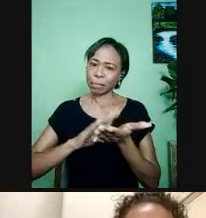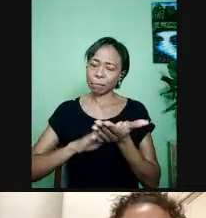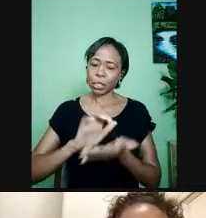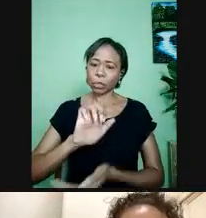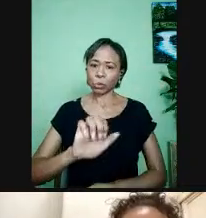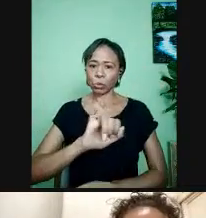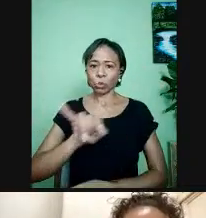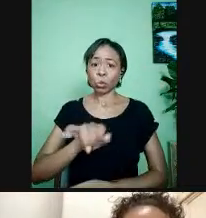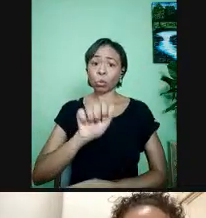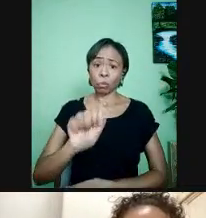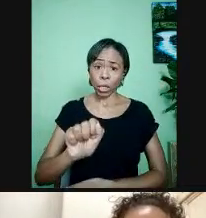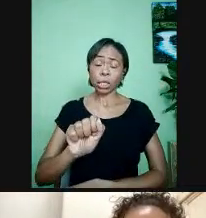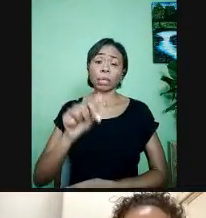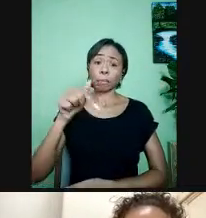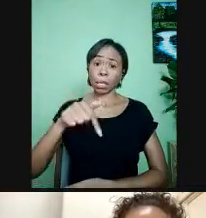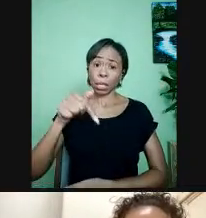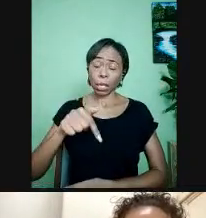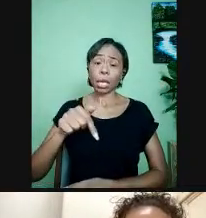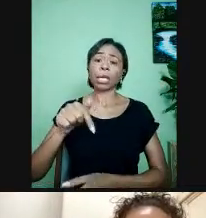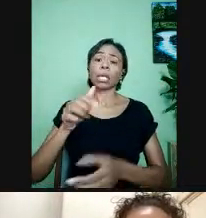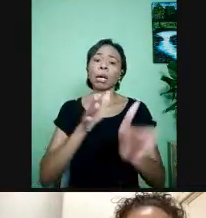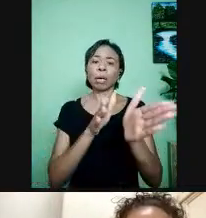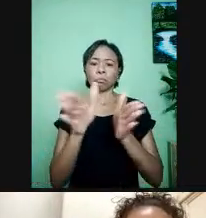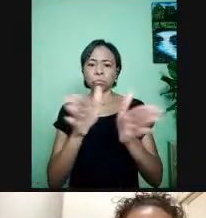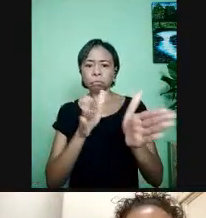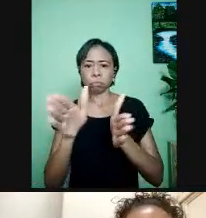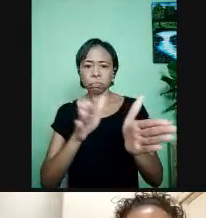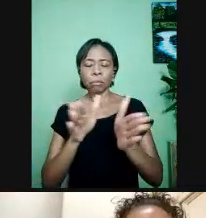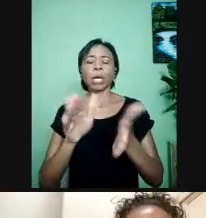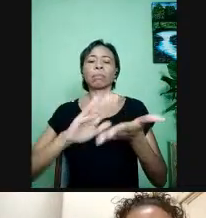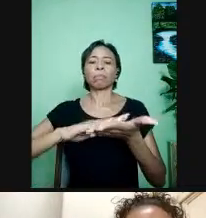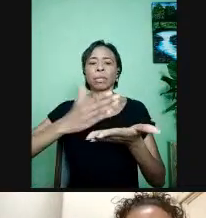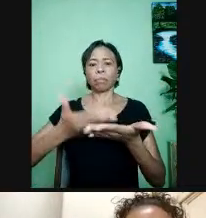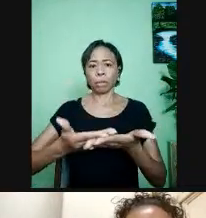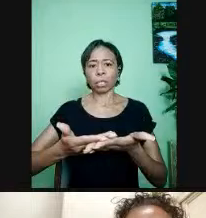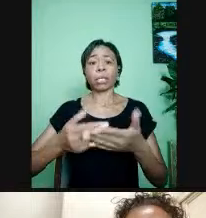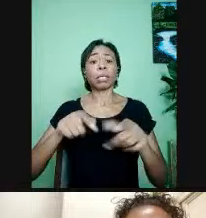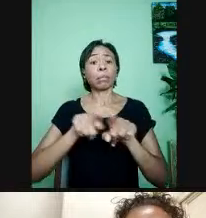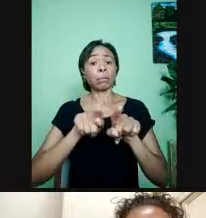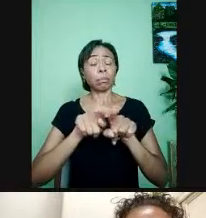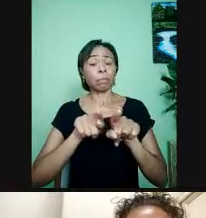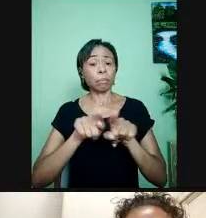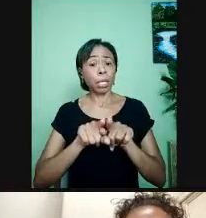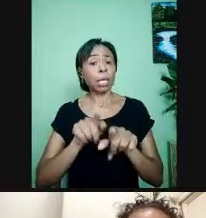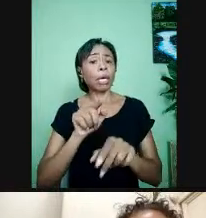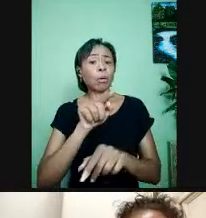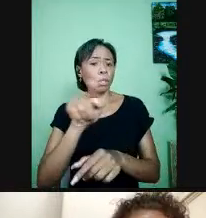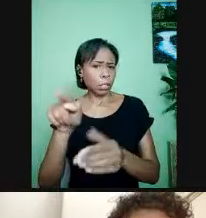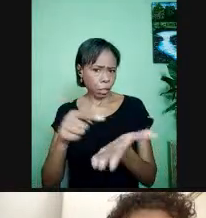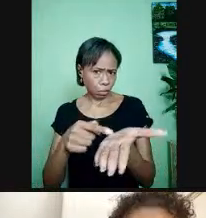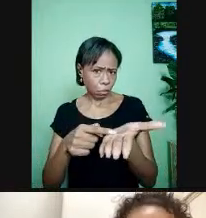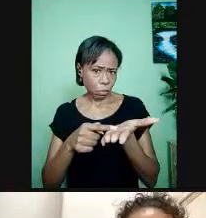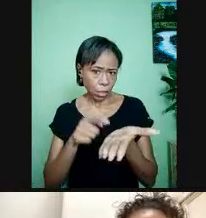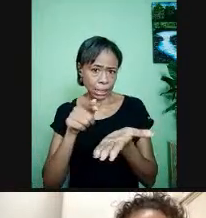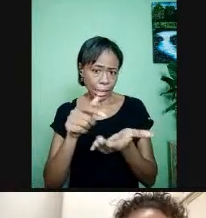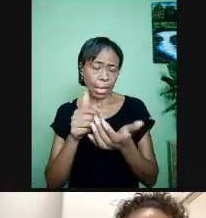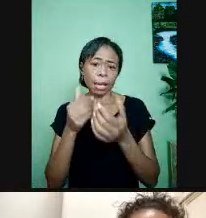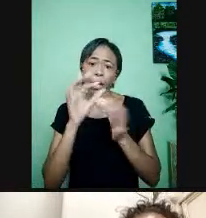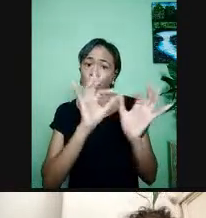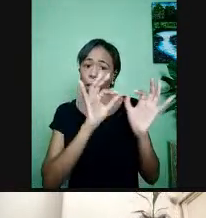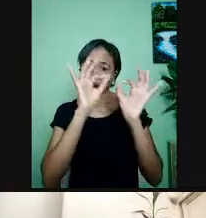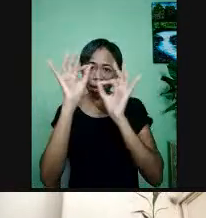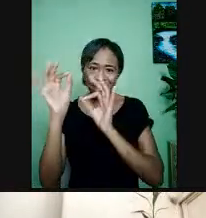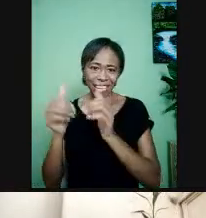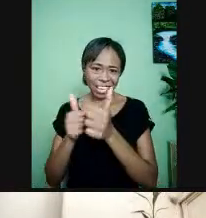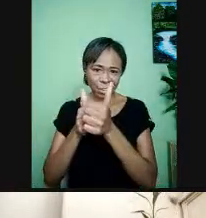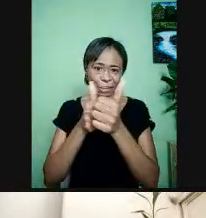também, totalmente traduzida, e também deixo aqui o convite para quem estiver nos acompanhando a partir deles, né,